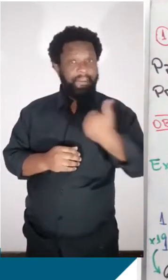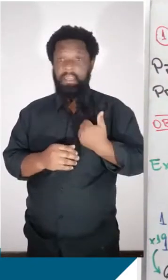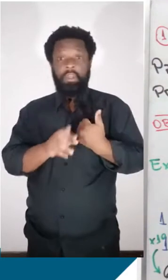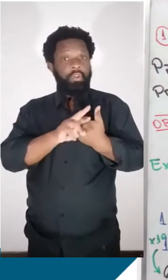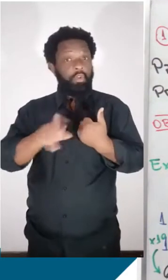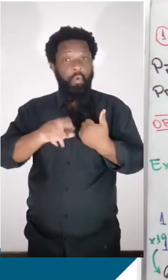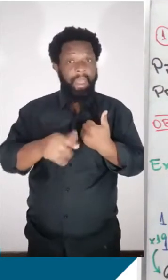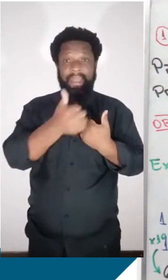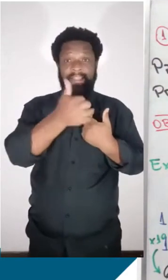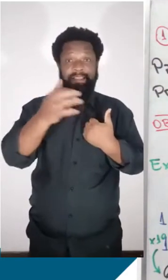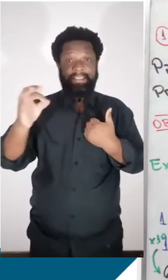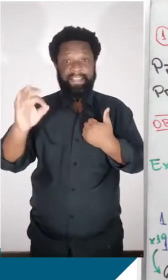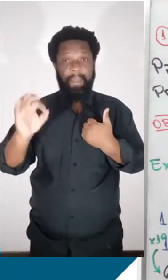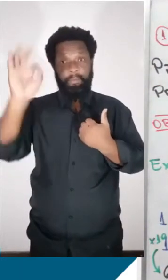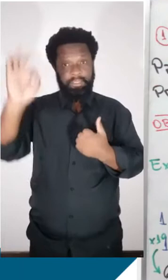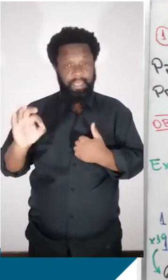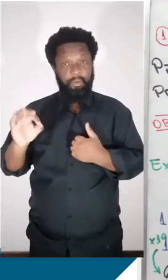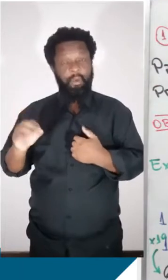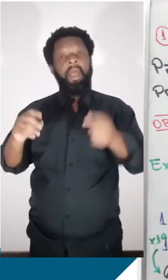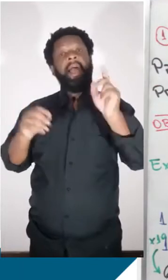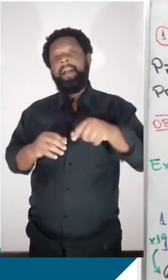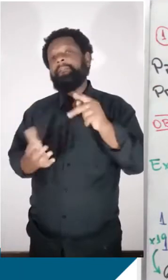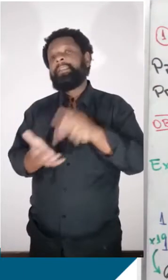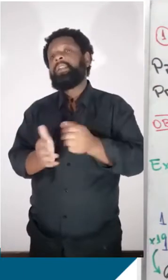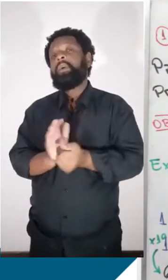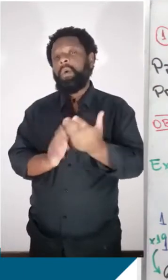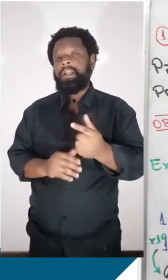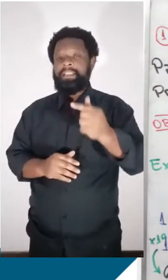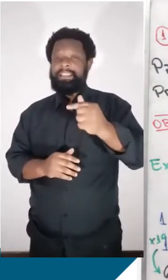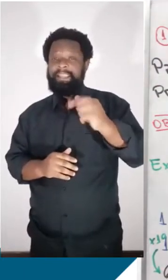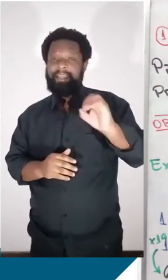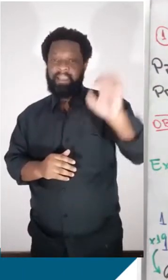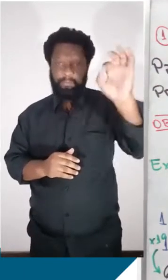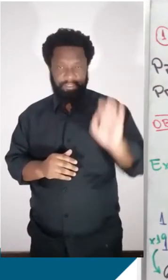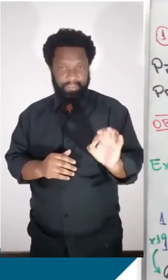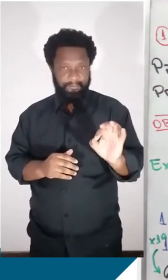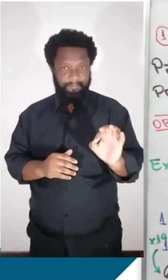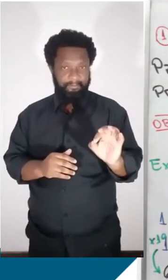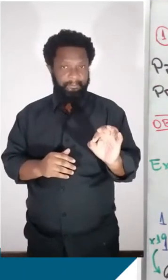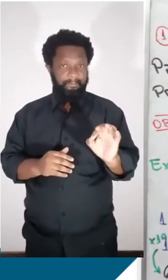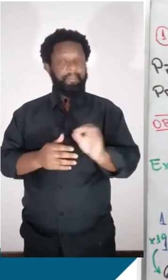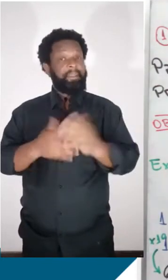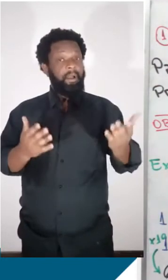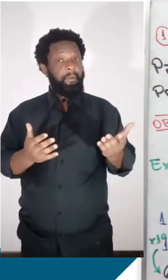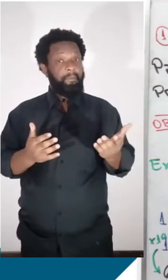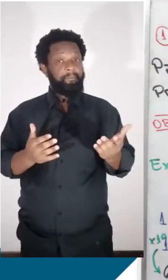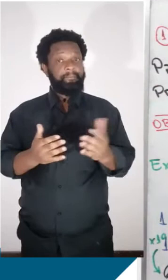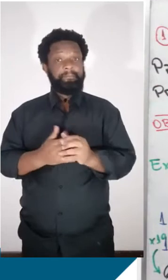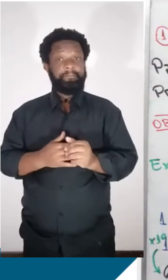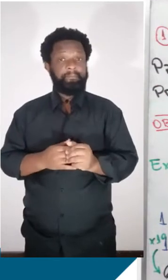é de 100%. É de 70%. Então, eu vou fazer essa proporção aqui. Isso aqui,